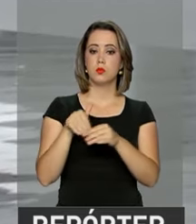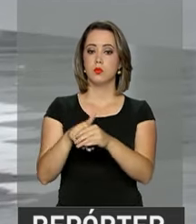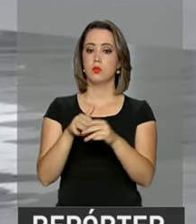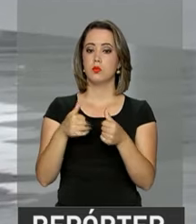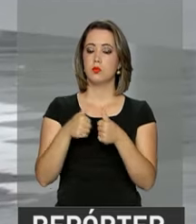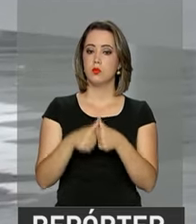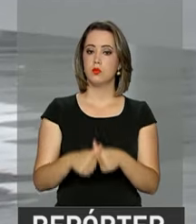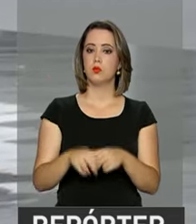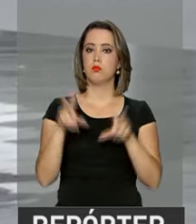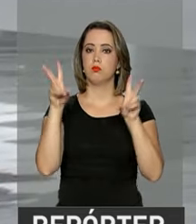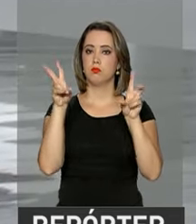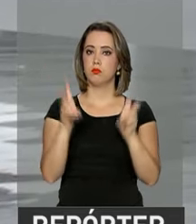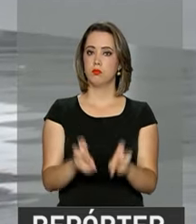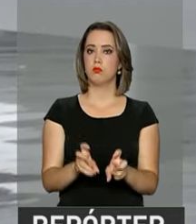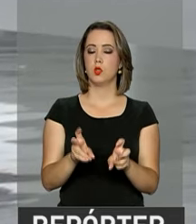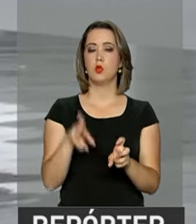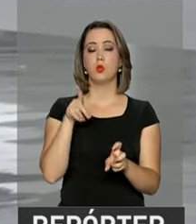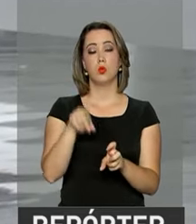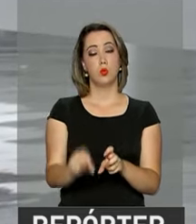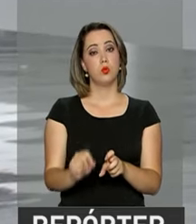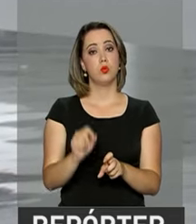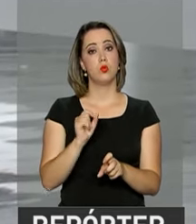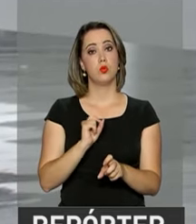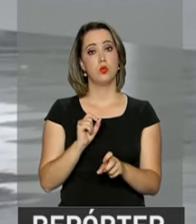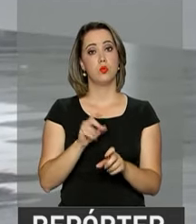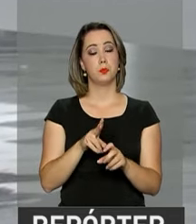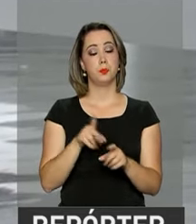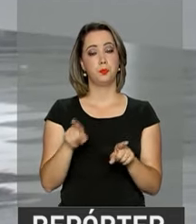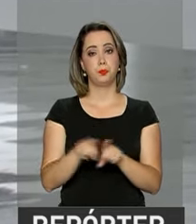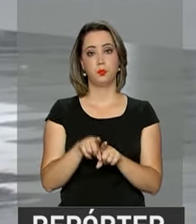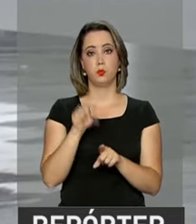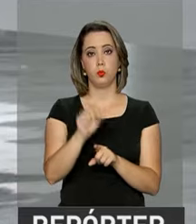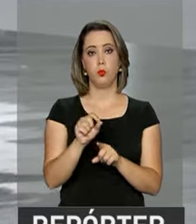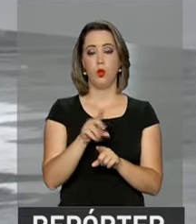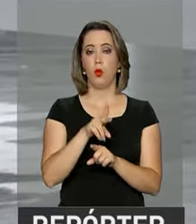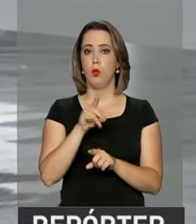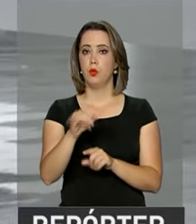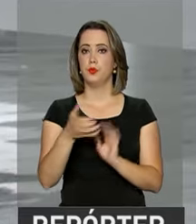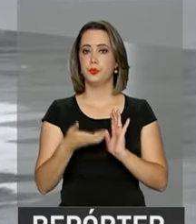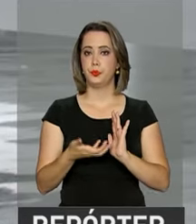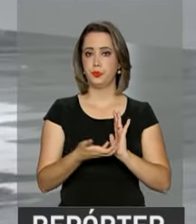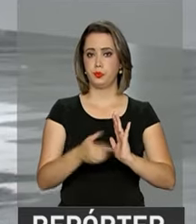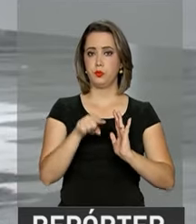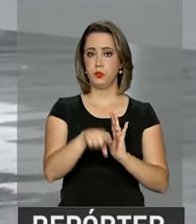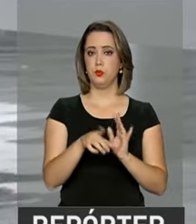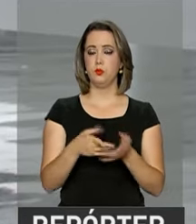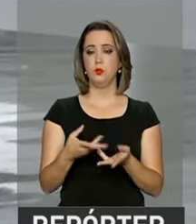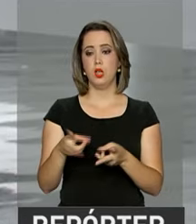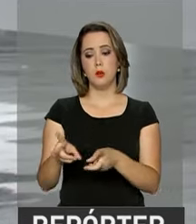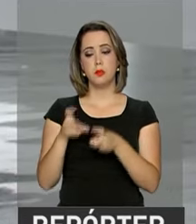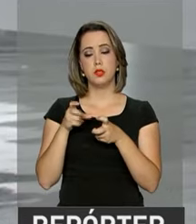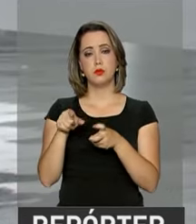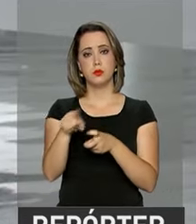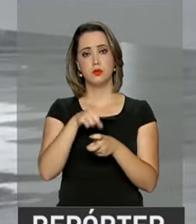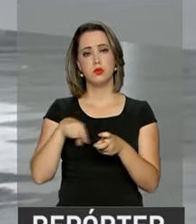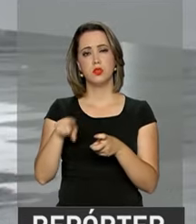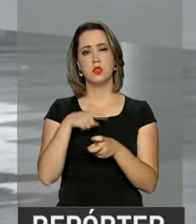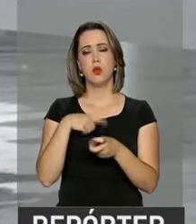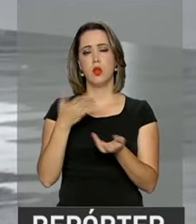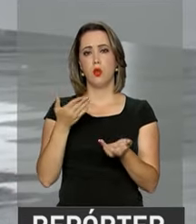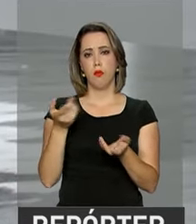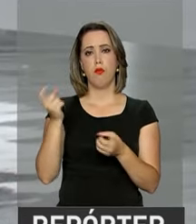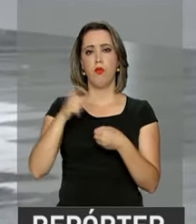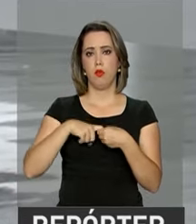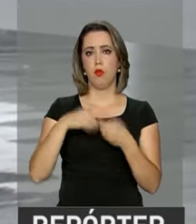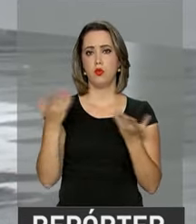estão na pauta do Plenário da Câmara dos Deputados a previsão é que a comissão volte a funcionar ainda nesta